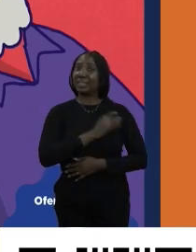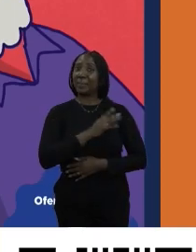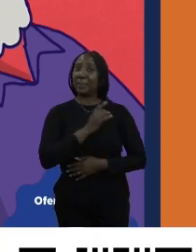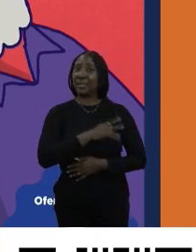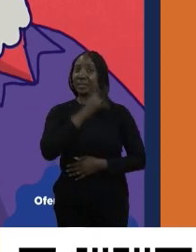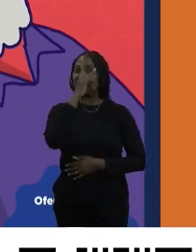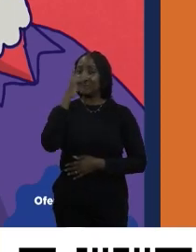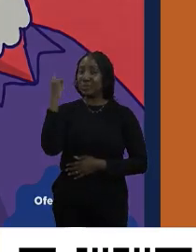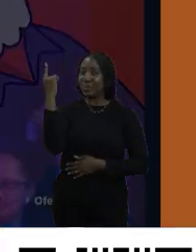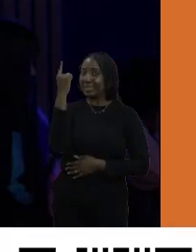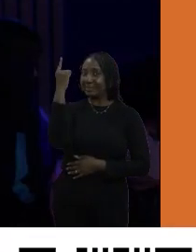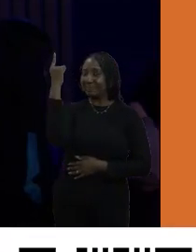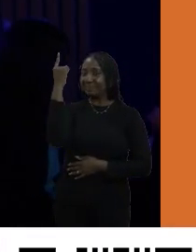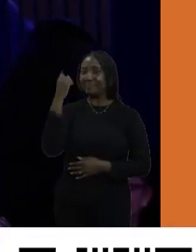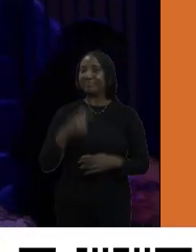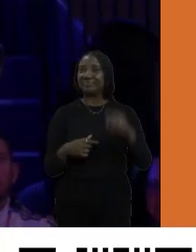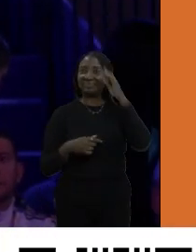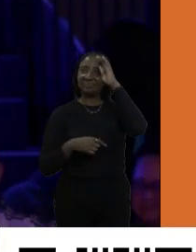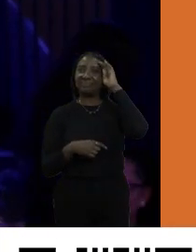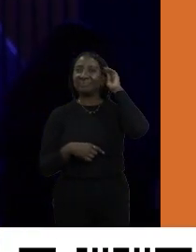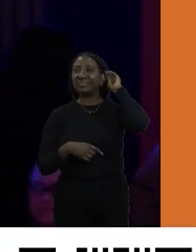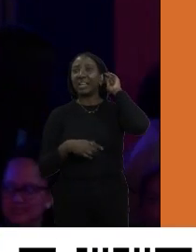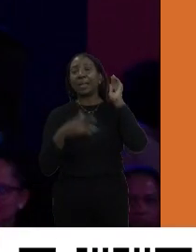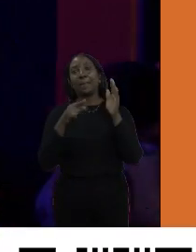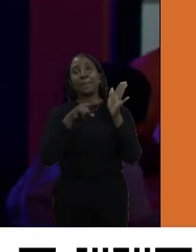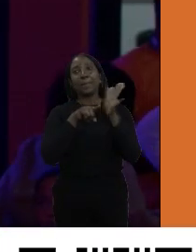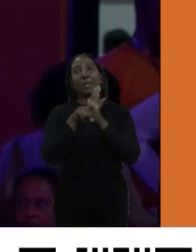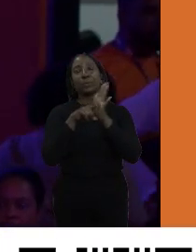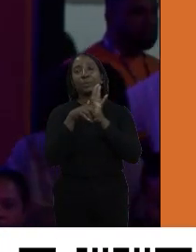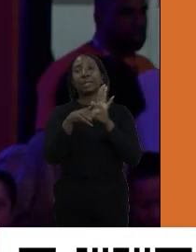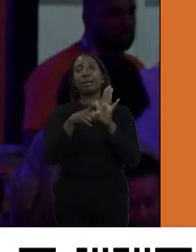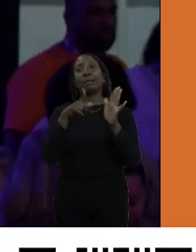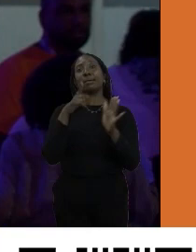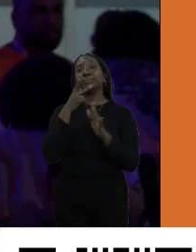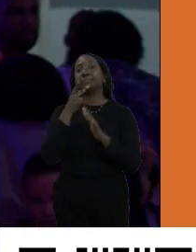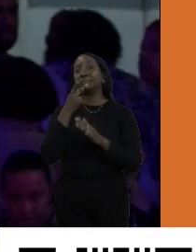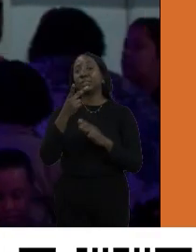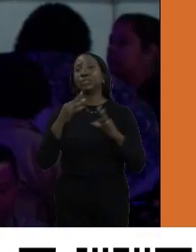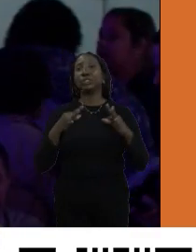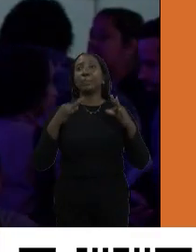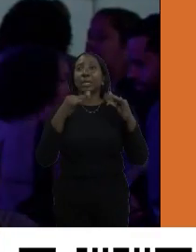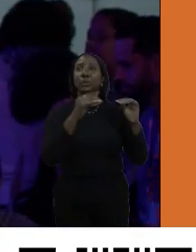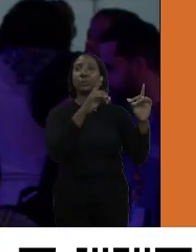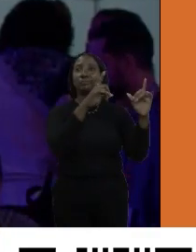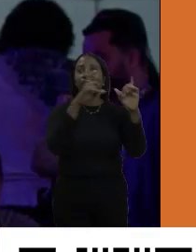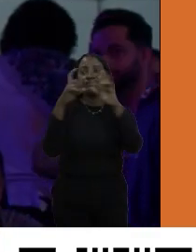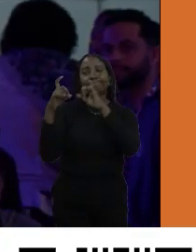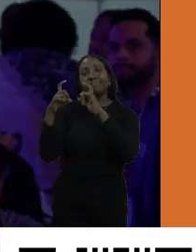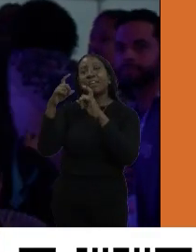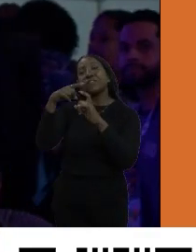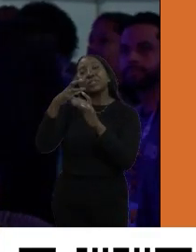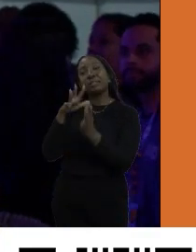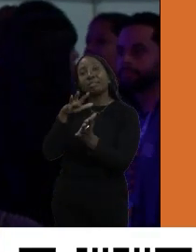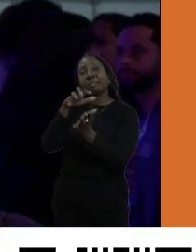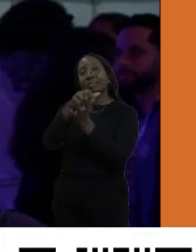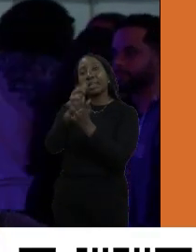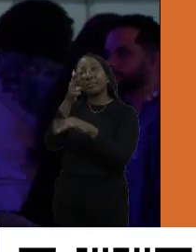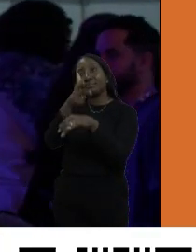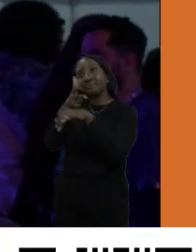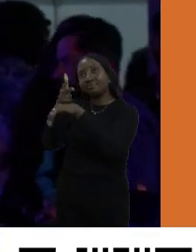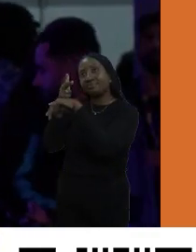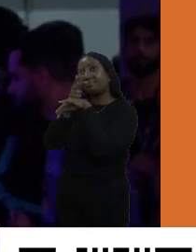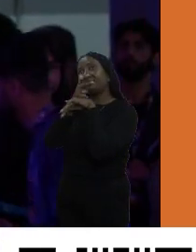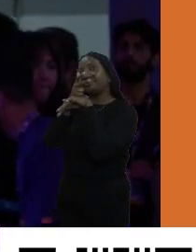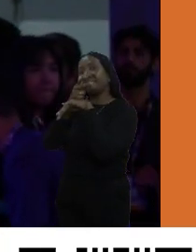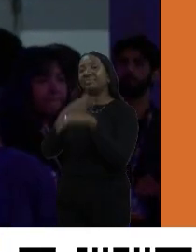altas. Pessoal, então vamos abrir para a pergunta, mas antes queria pedir para todo mundo aí que já está até tirando uma foto, você que está gravando um vídeo da gente.